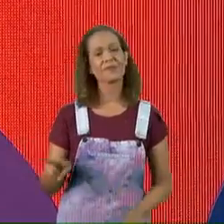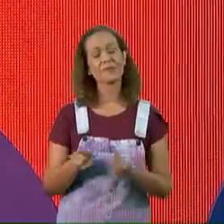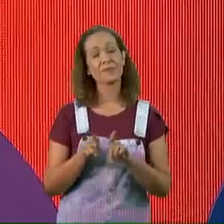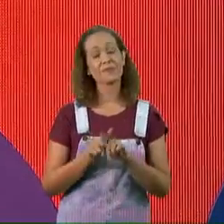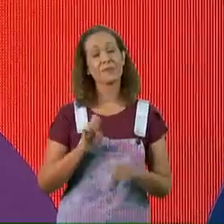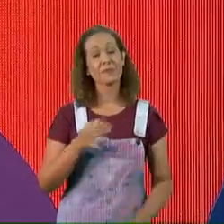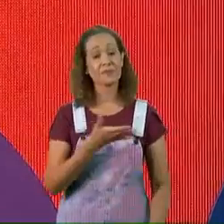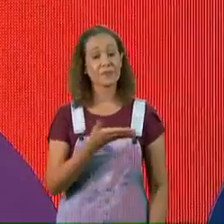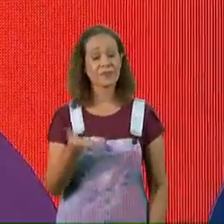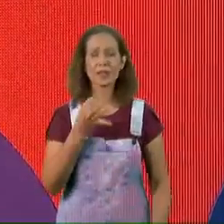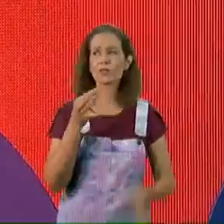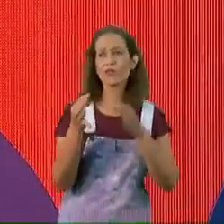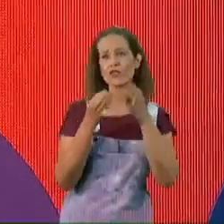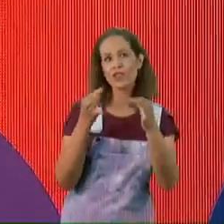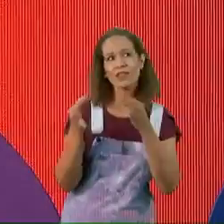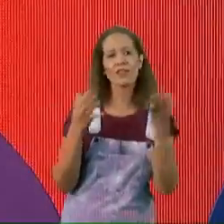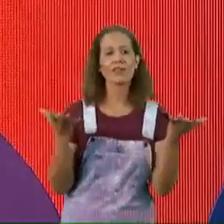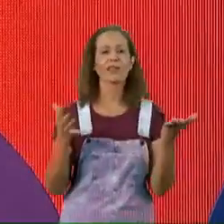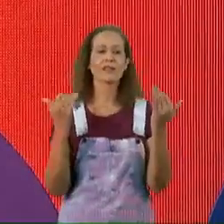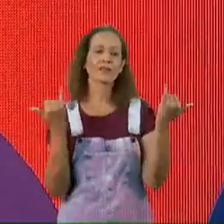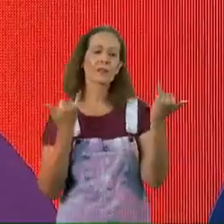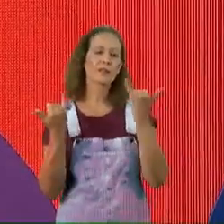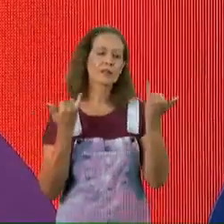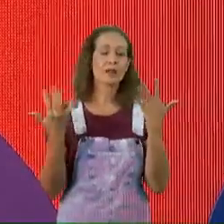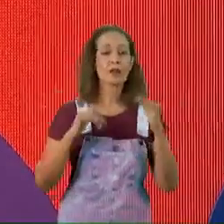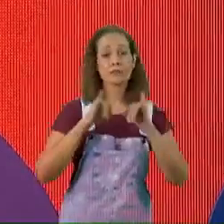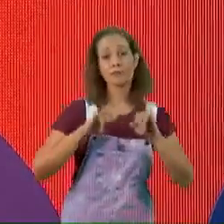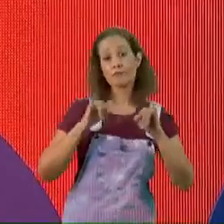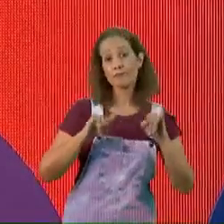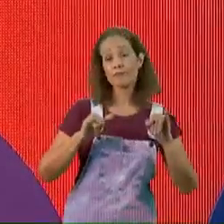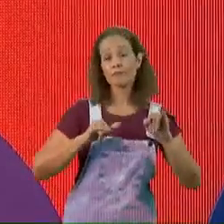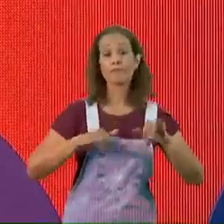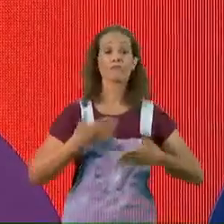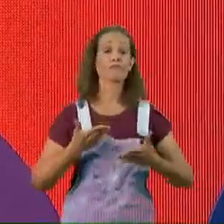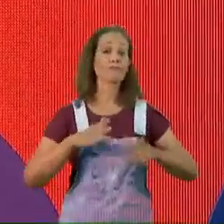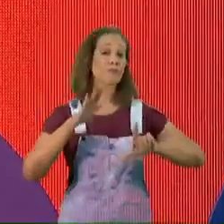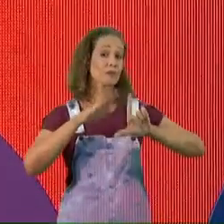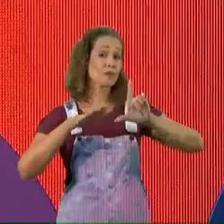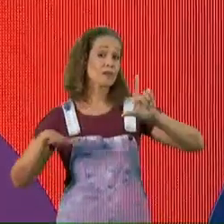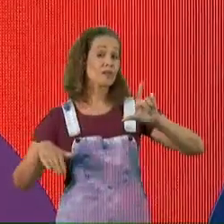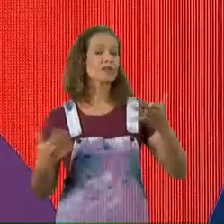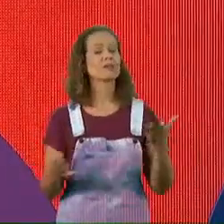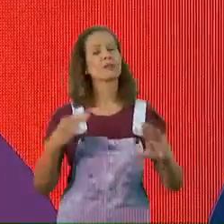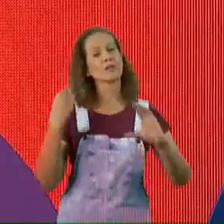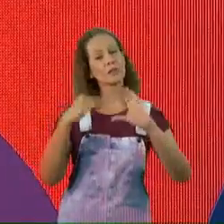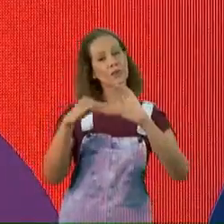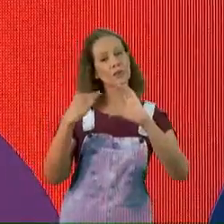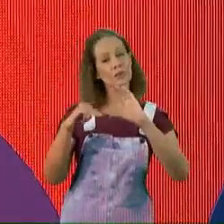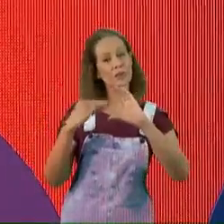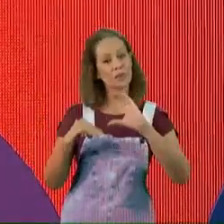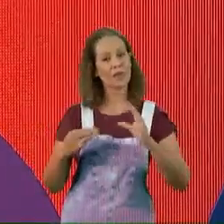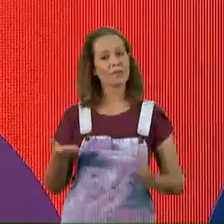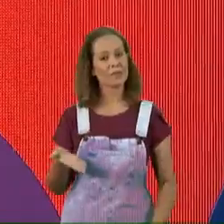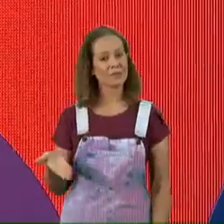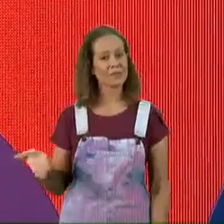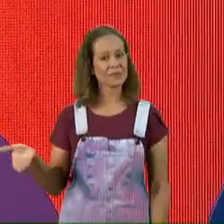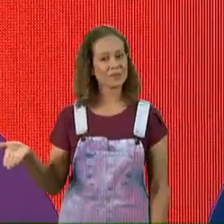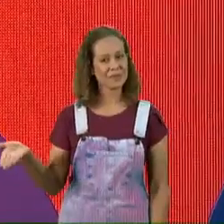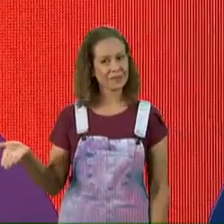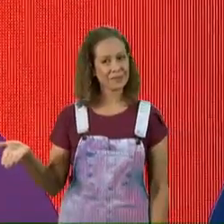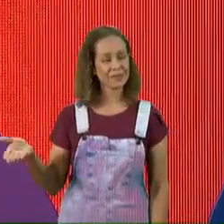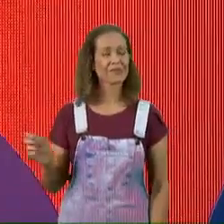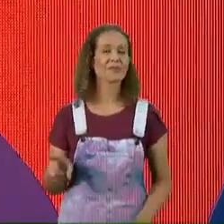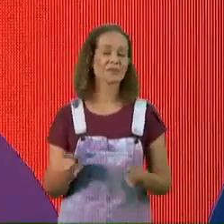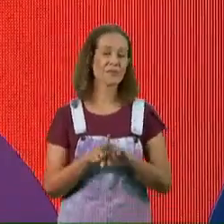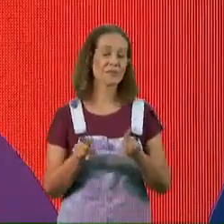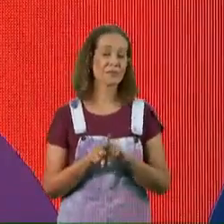se você quiser dar alguma dica, falar alguma coisa sobre o programa, manda um e-mail para nós lá no kids@ Lagoinha. E